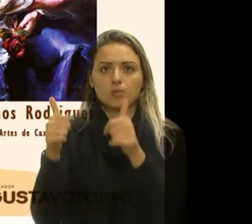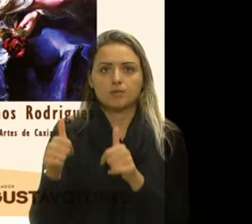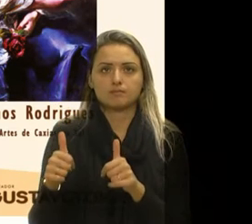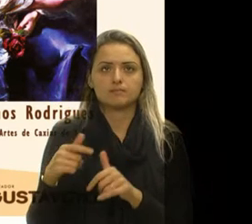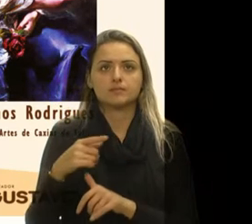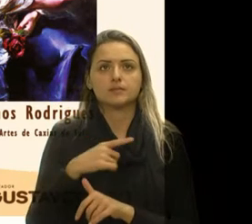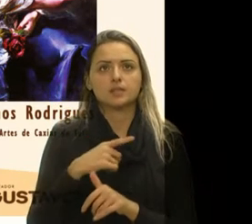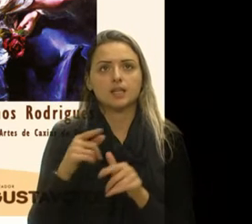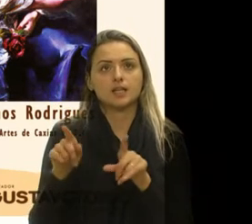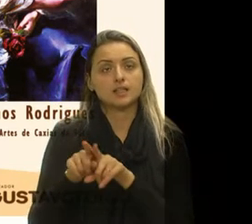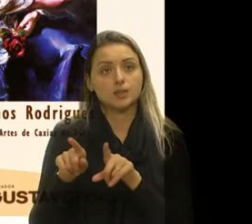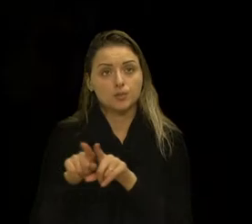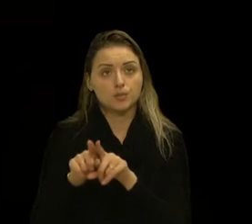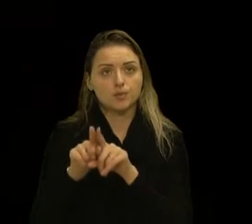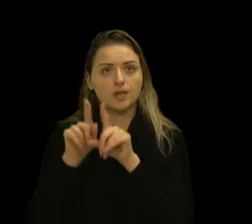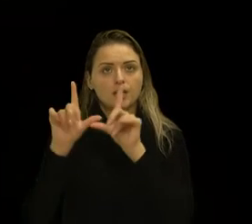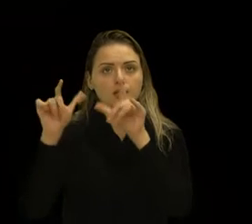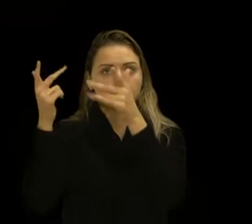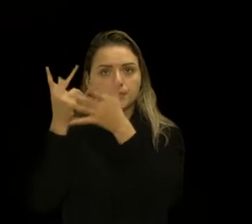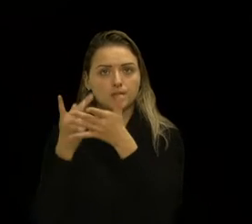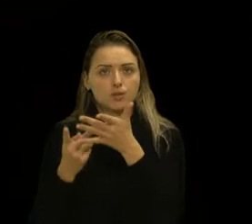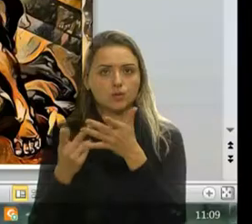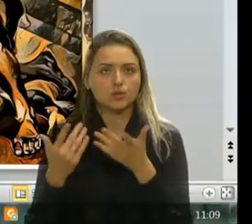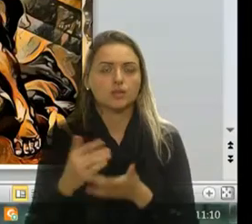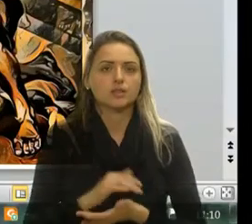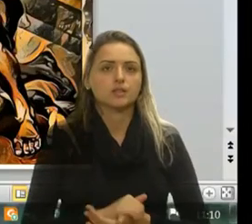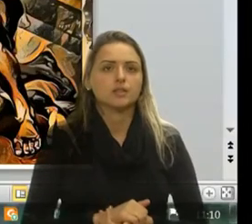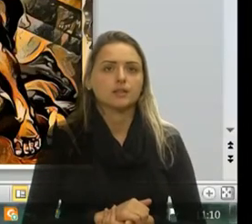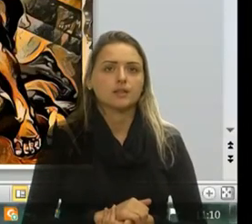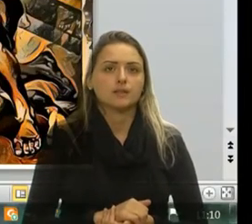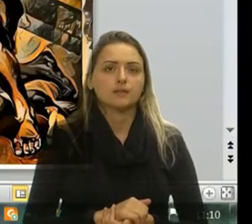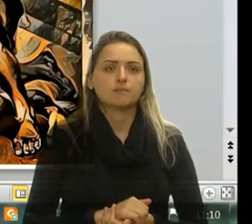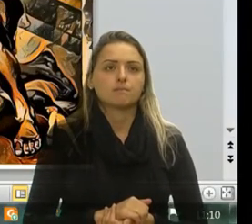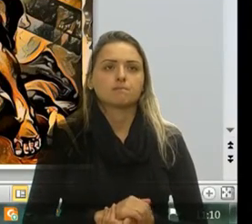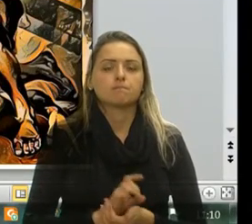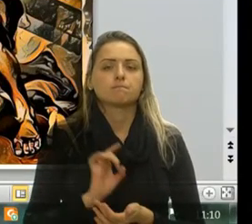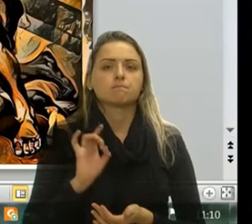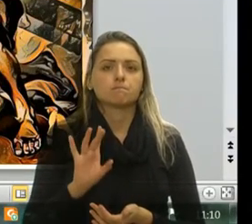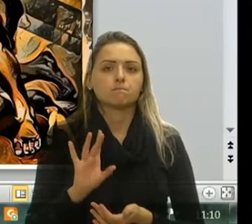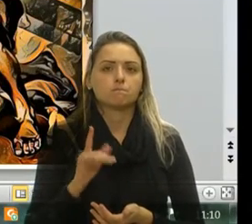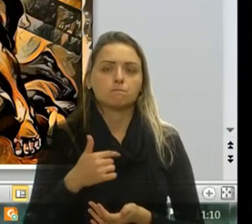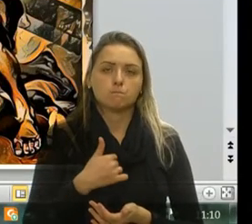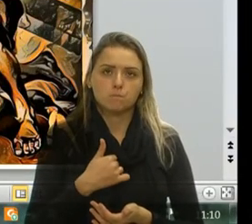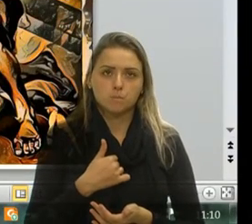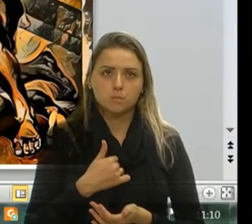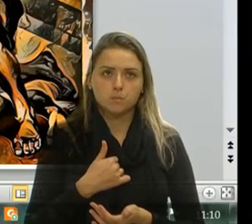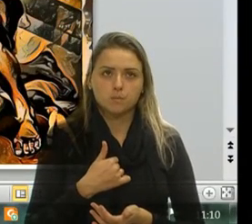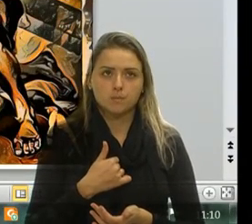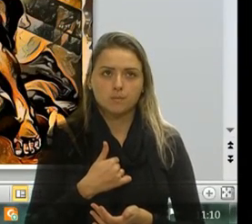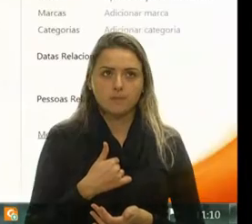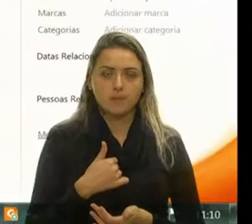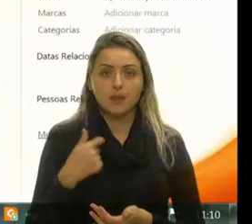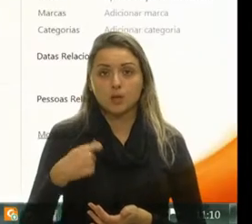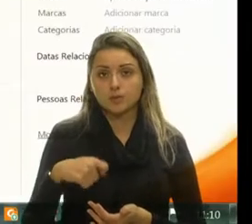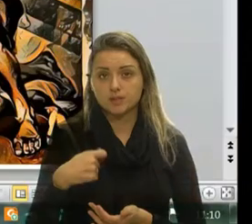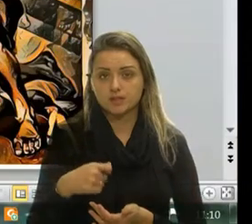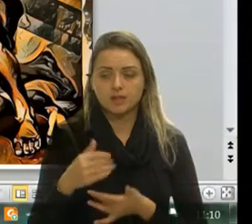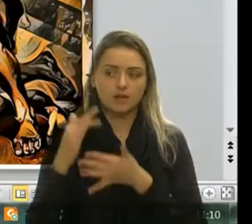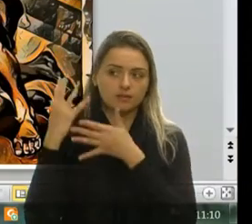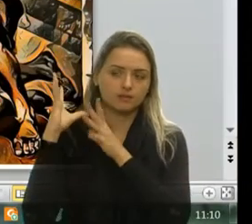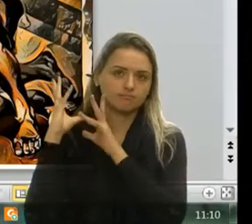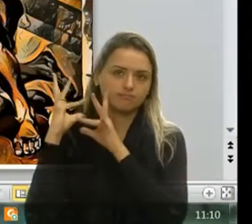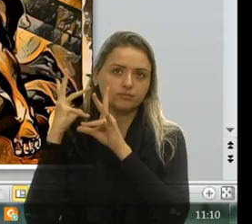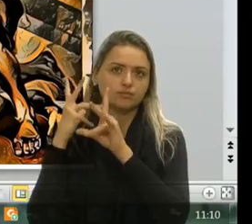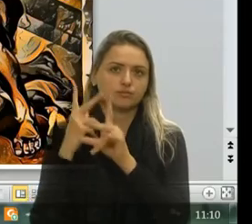acervo pessoal de Aldo Locatelli em Caxias do Sul. Pode passar. Então, nobres pares, eu precisava trazer essas imagens